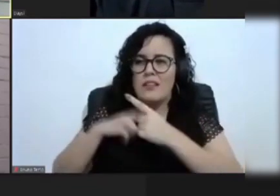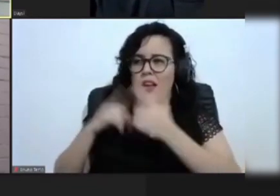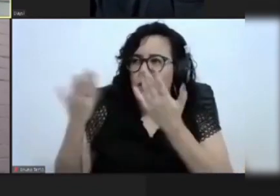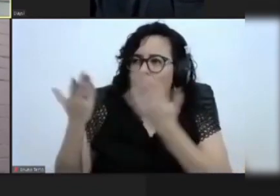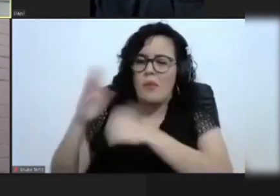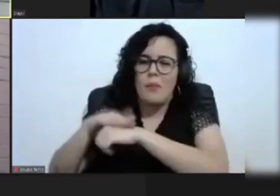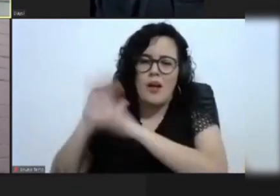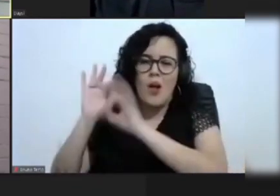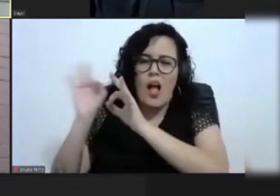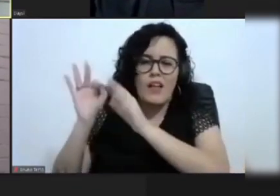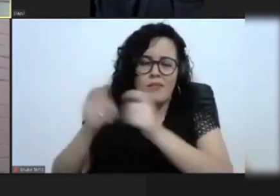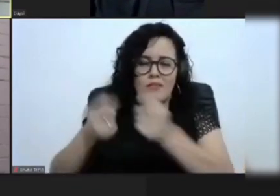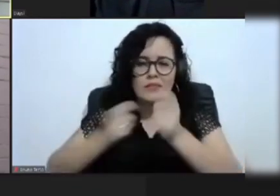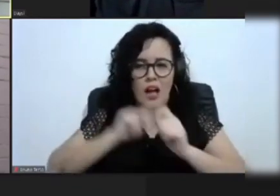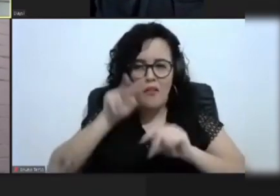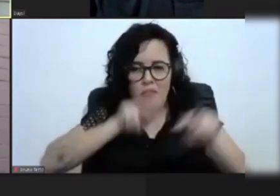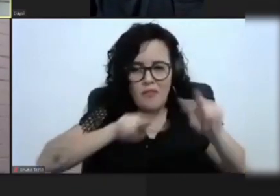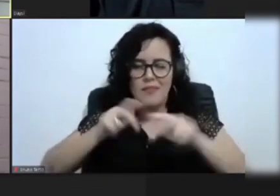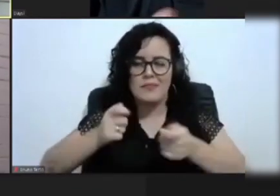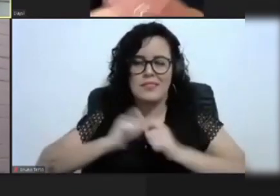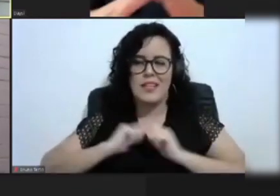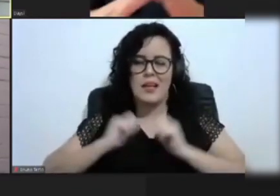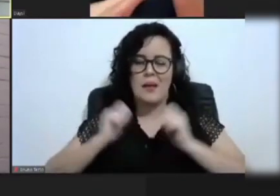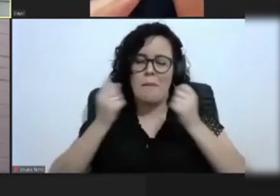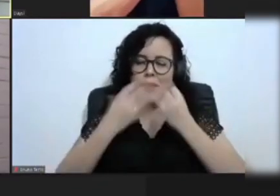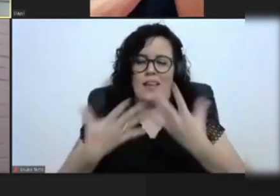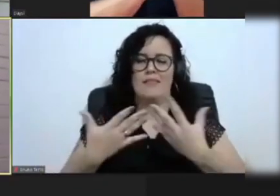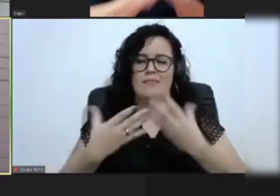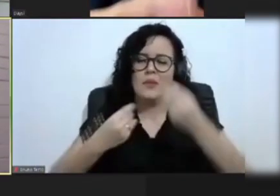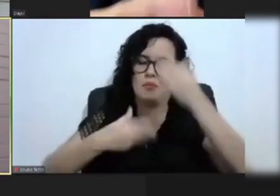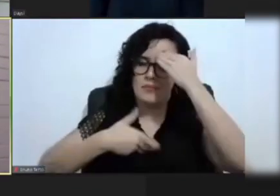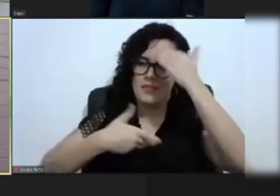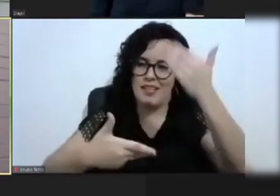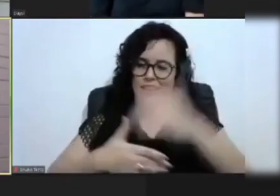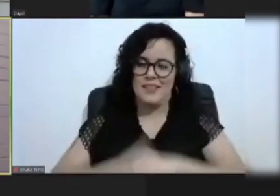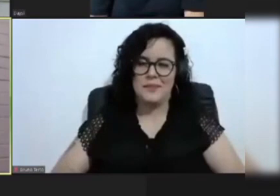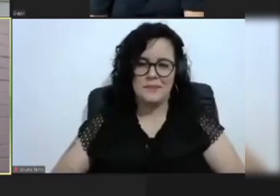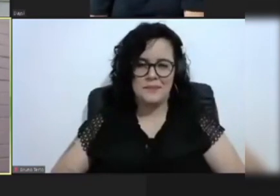de vocês. Muito obrigada. Obrigada.